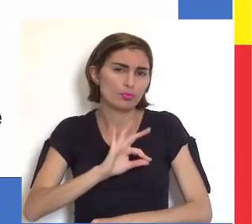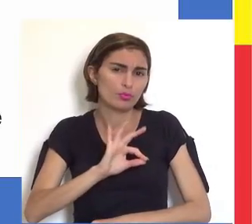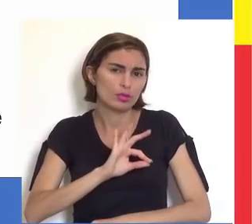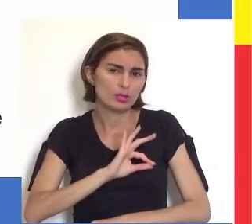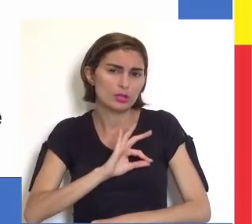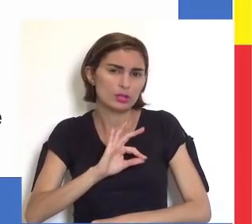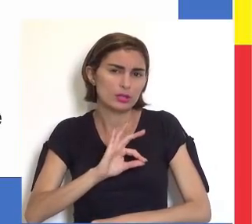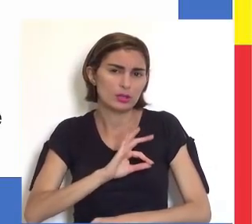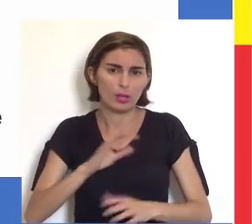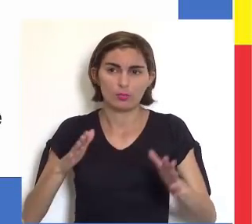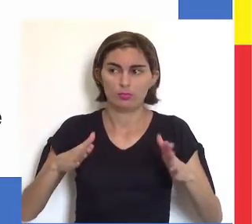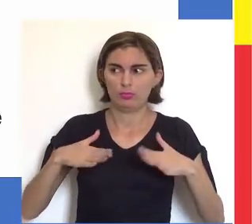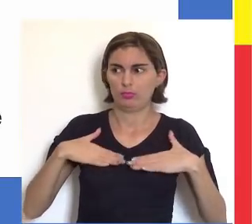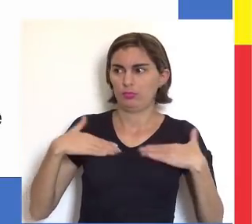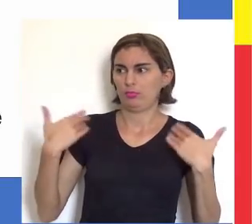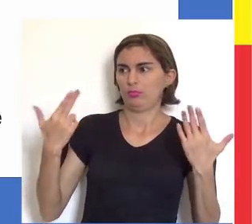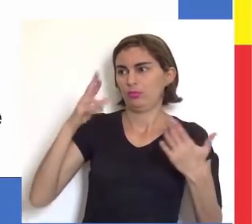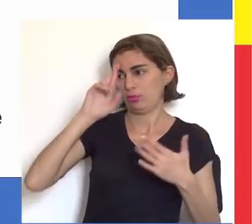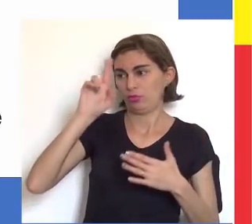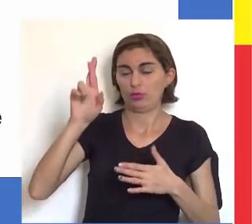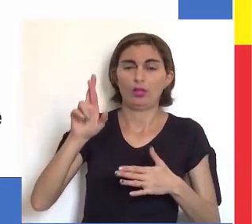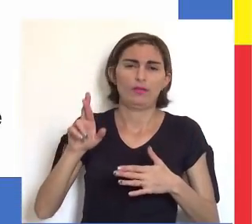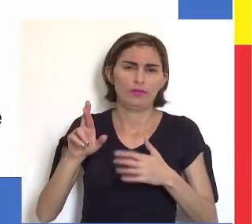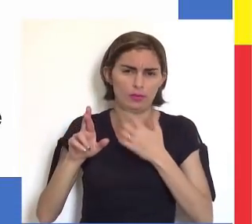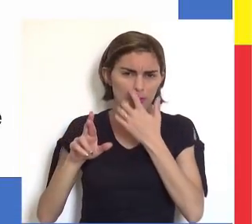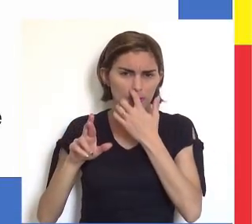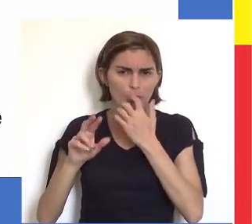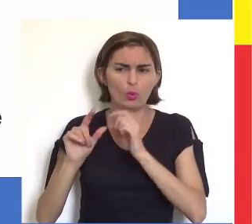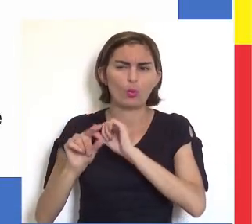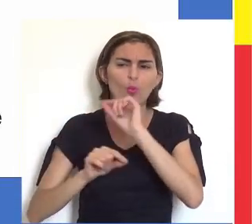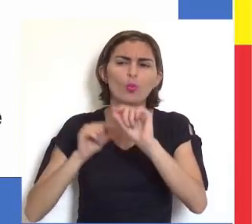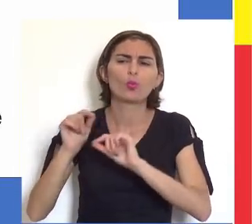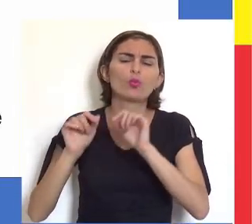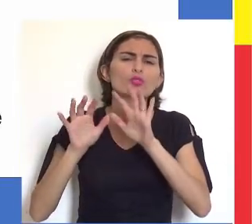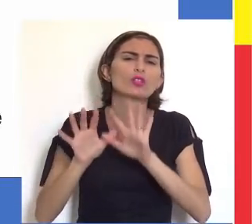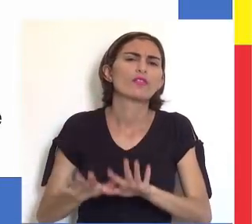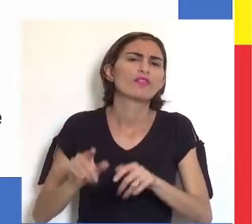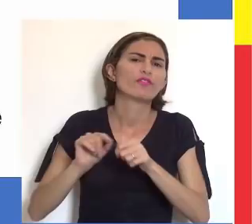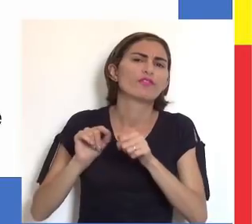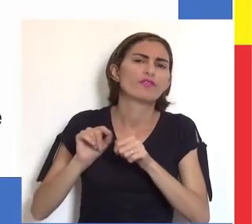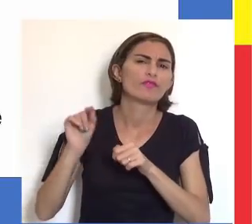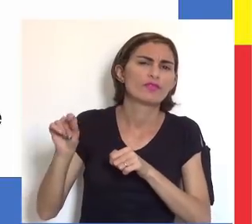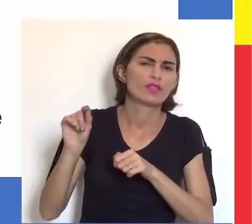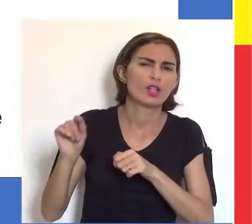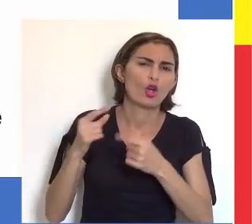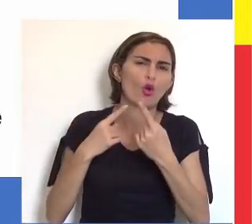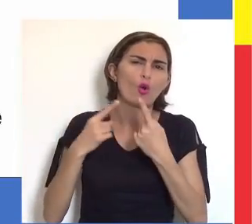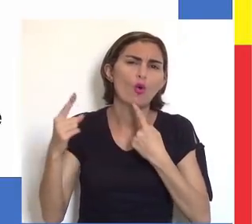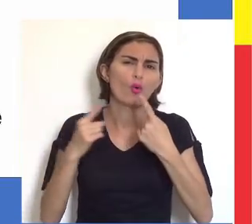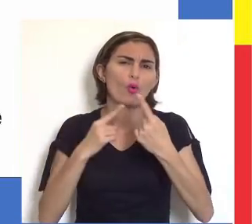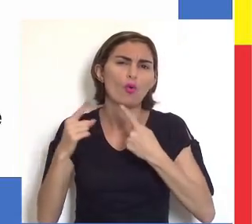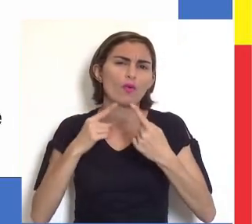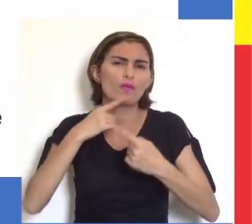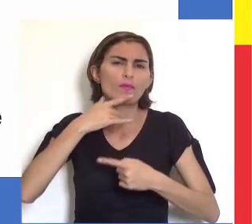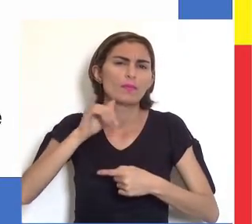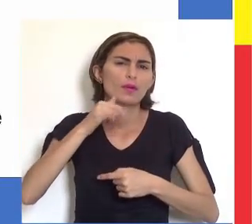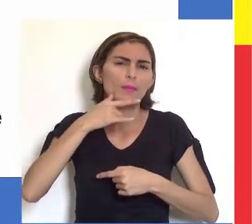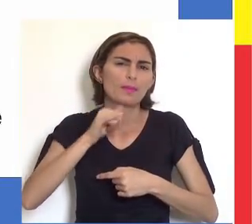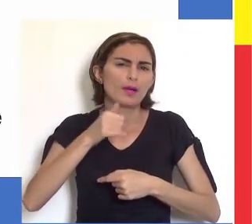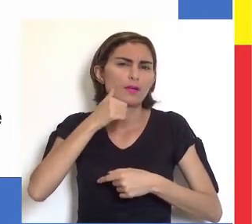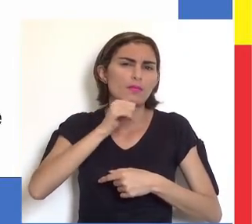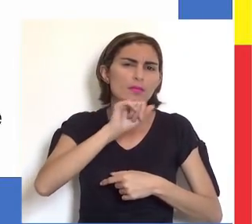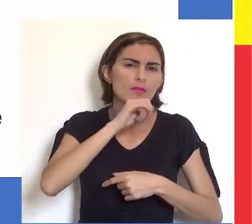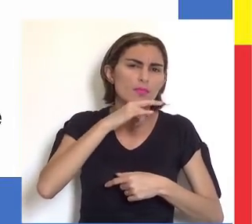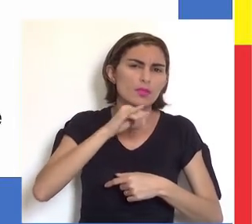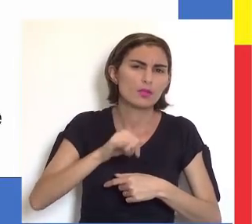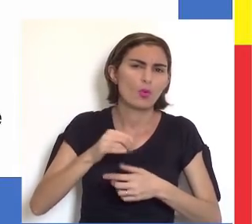pouco surpreso, o chefe continua. O que ele está fazendo aí? Ele está conversando com o papai, com a mamãe e